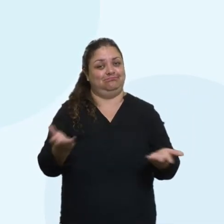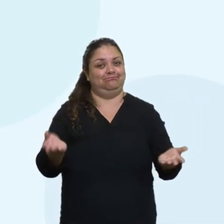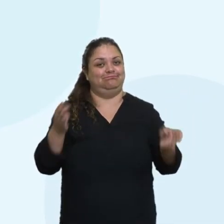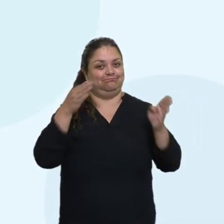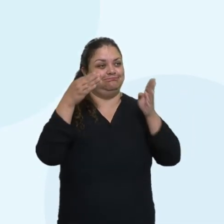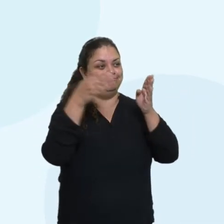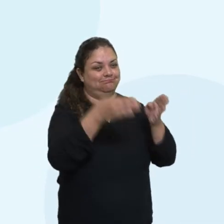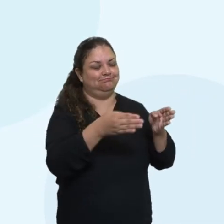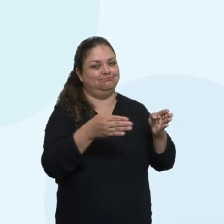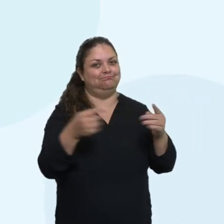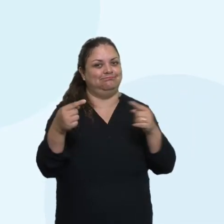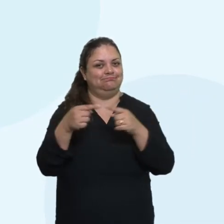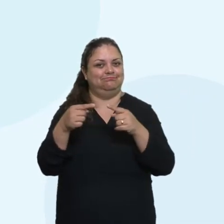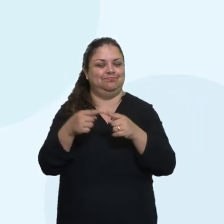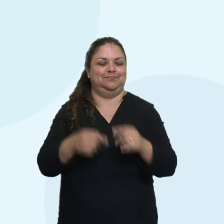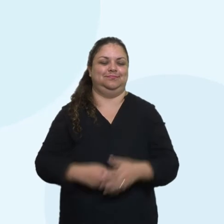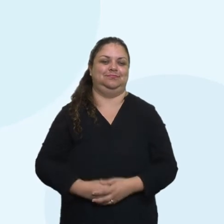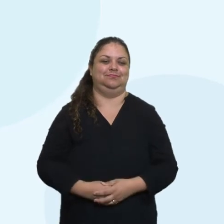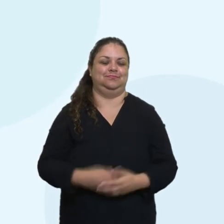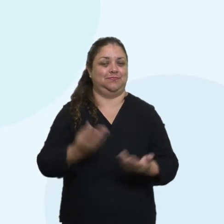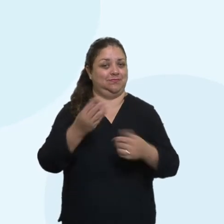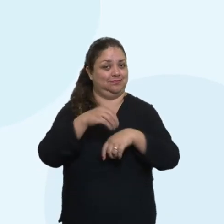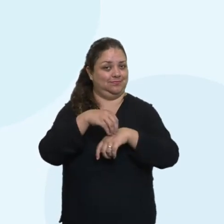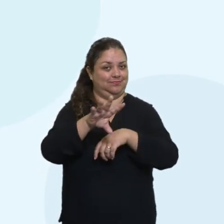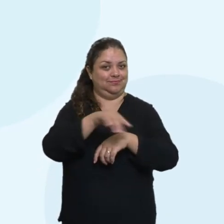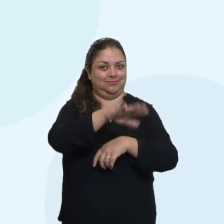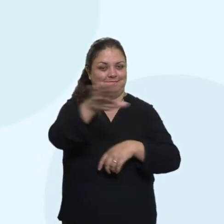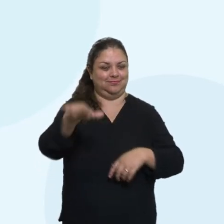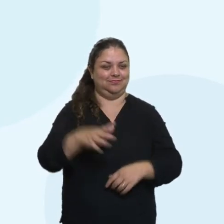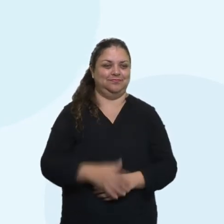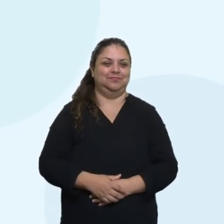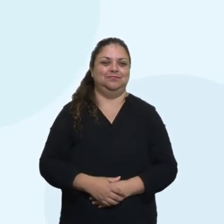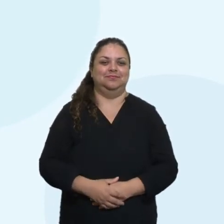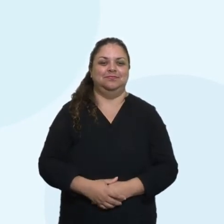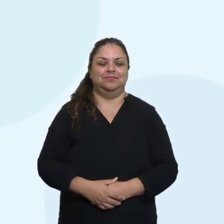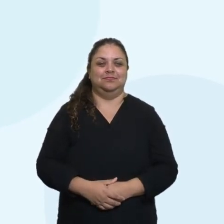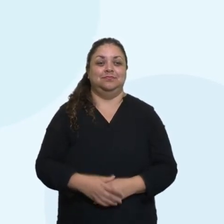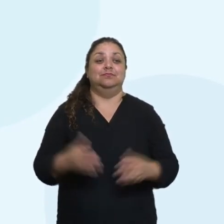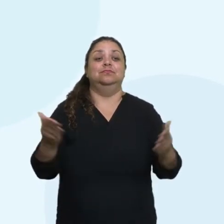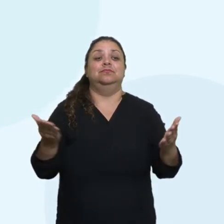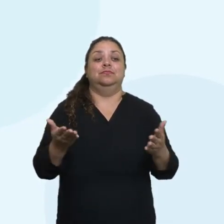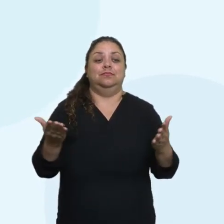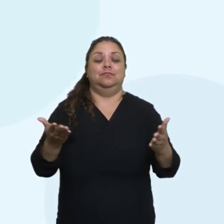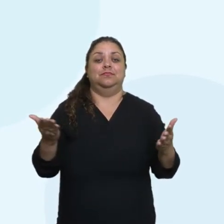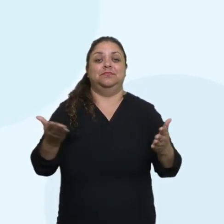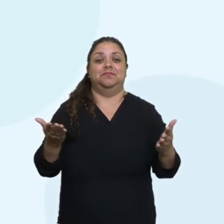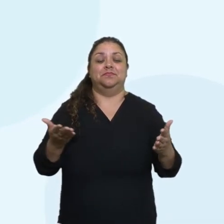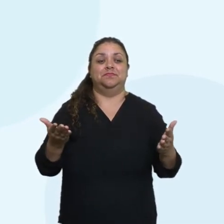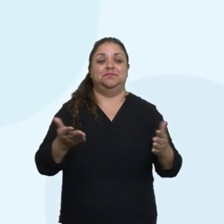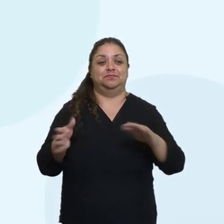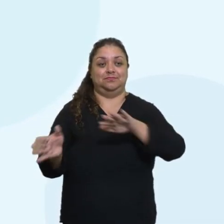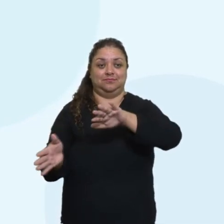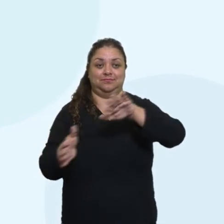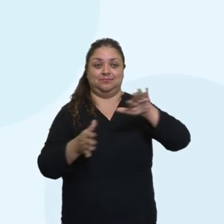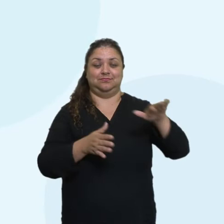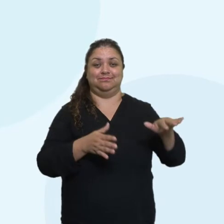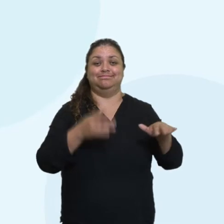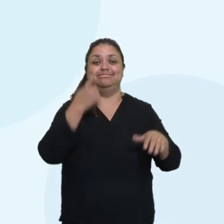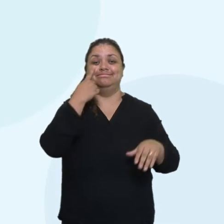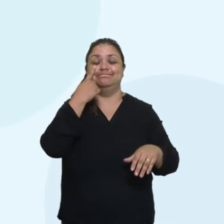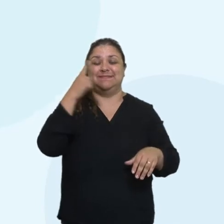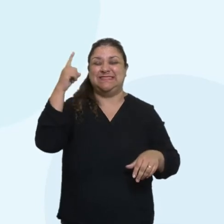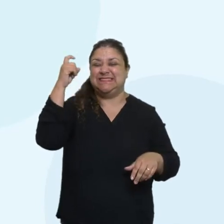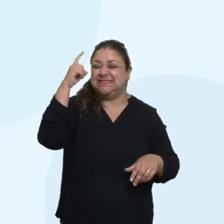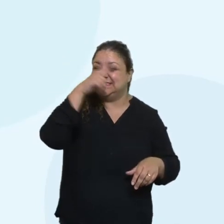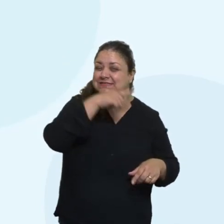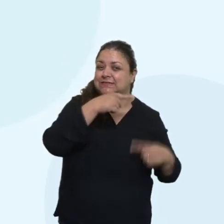fica aí como sugestão para vocês e agora né Nós vamos falar um pouquinho de situação desafiadora